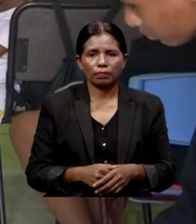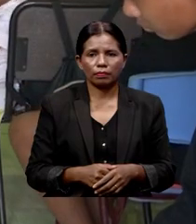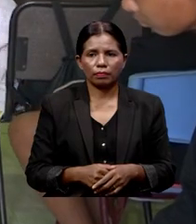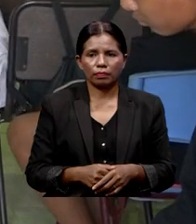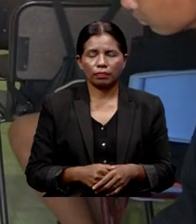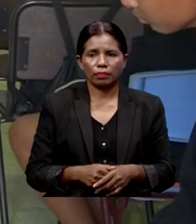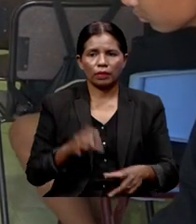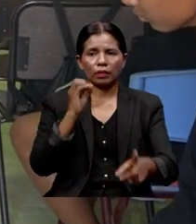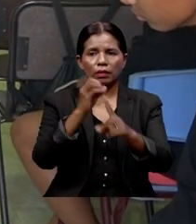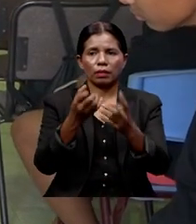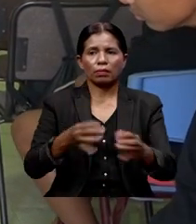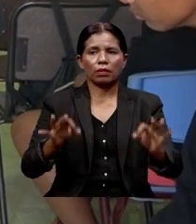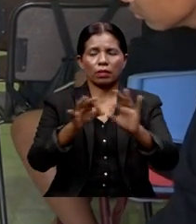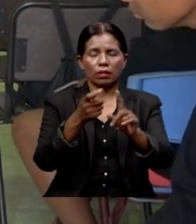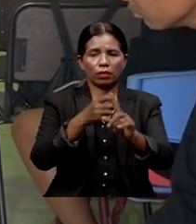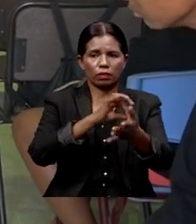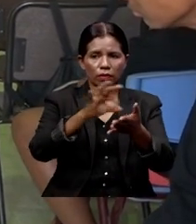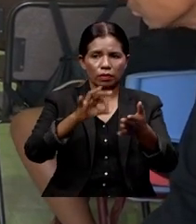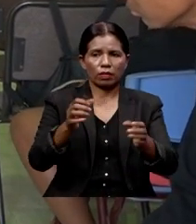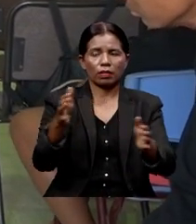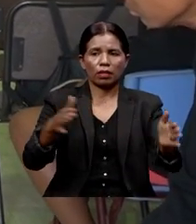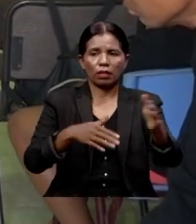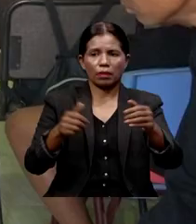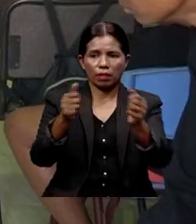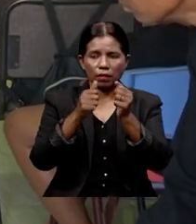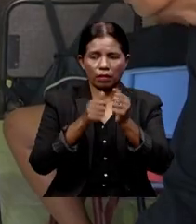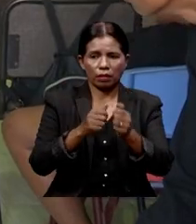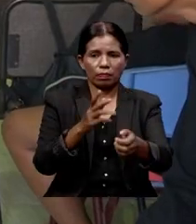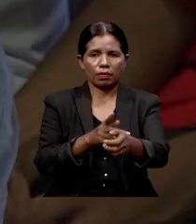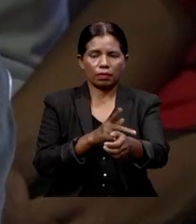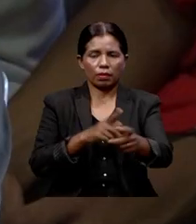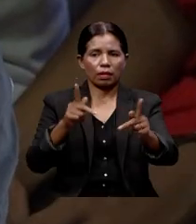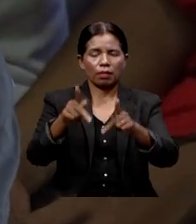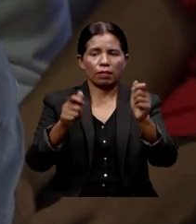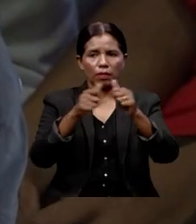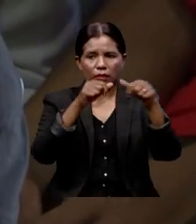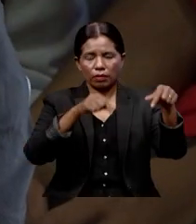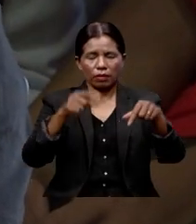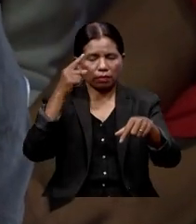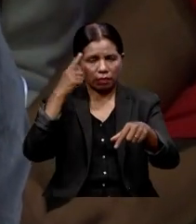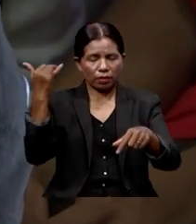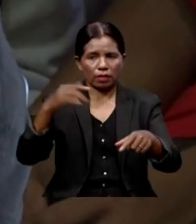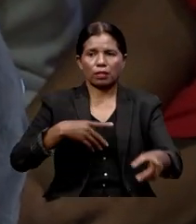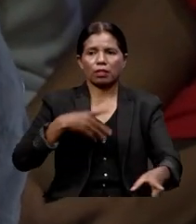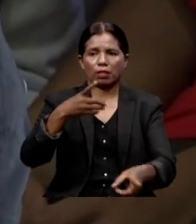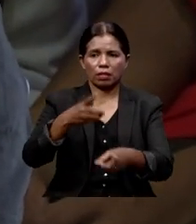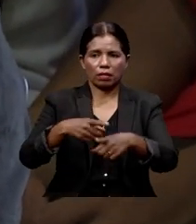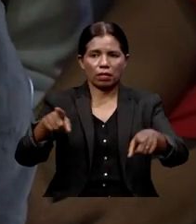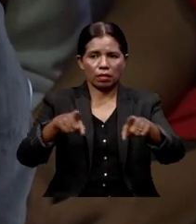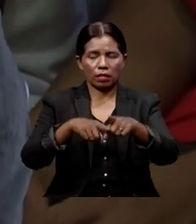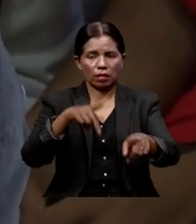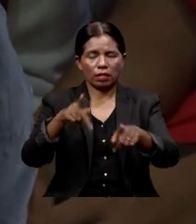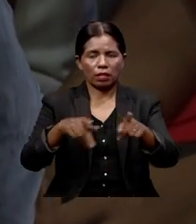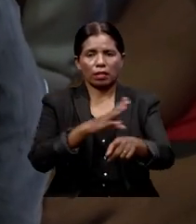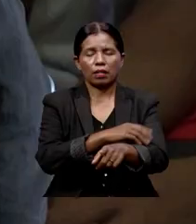O objetivo principal da formação é a tua livre hamutuk não promove a hemodeficiência mata na cidade de direito, a nessa cidadão